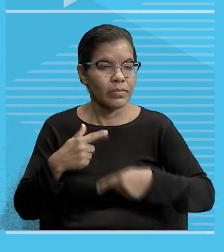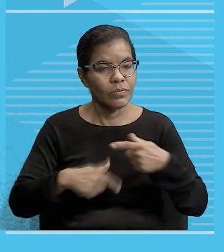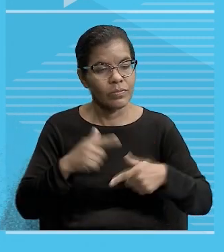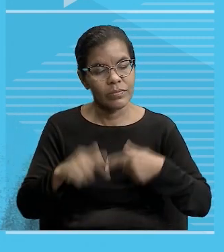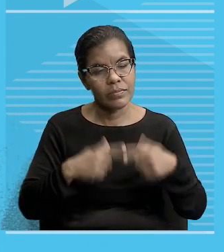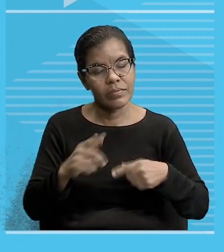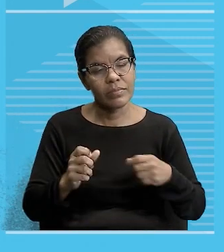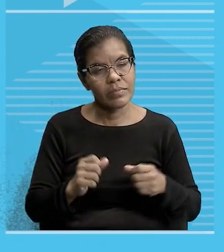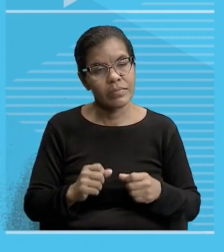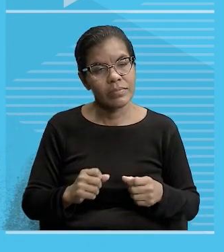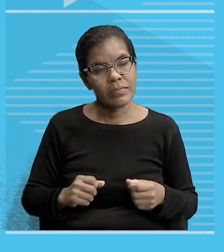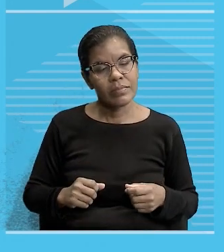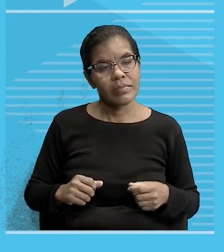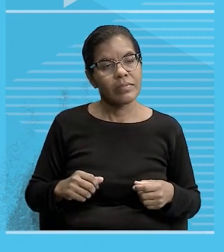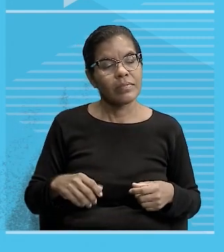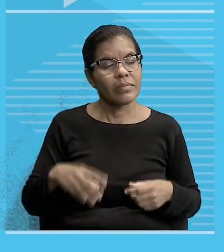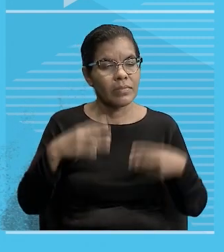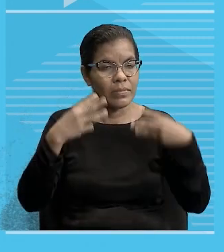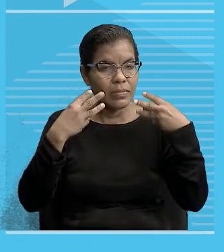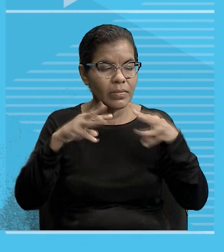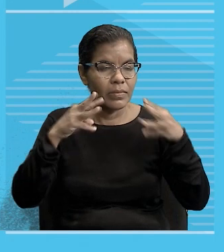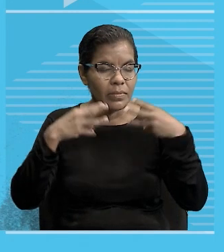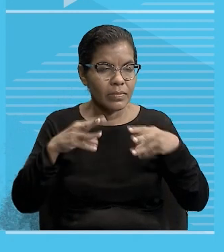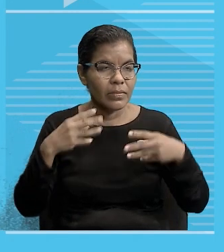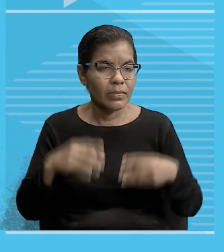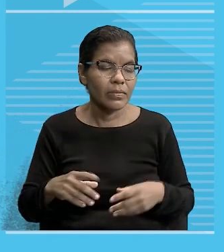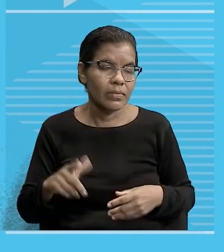e o marketing digital